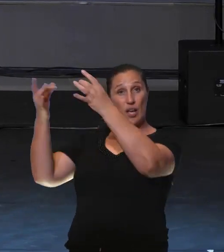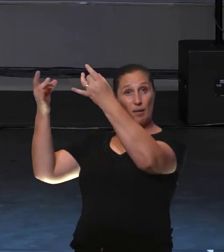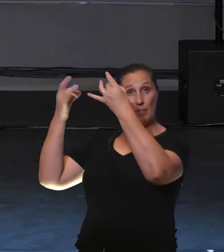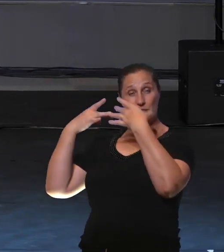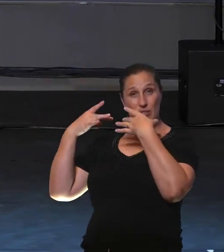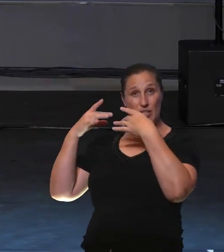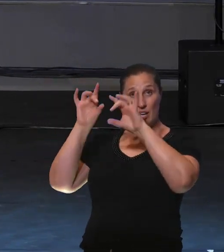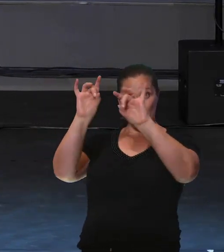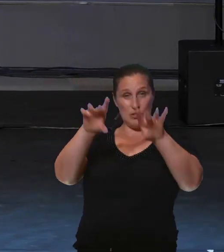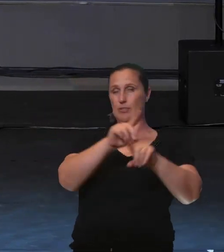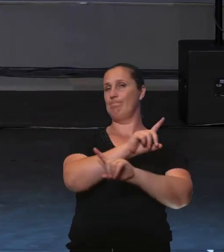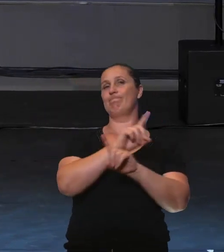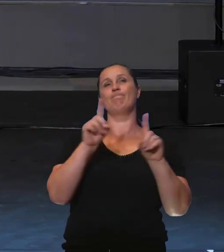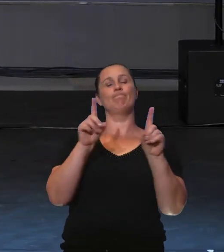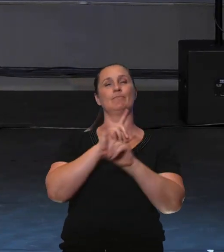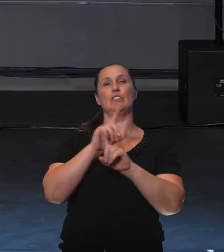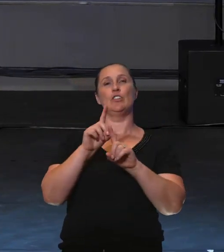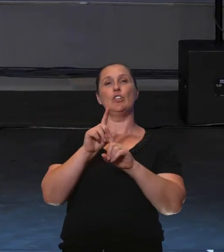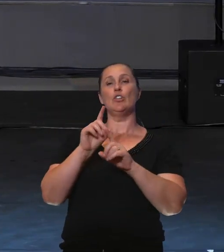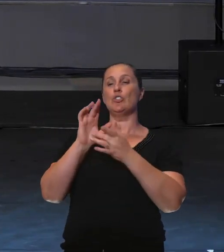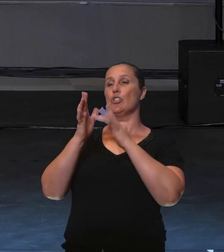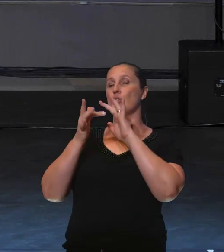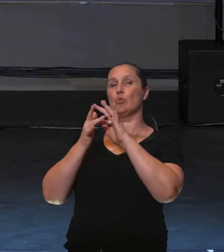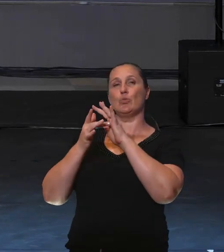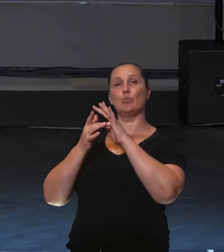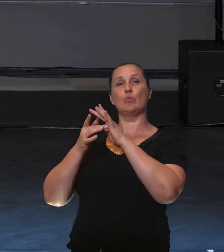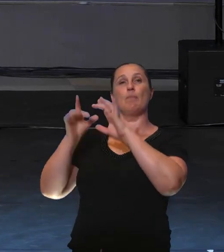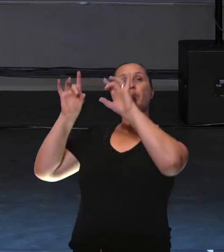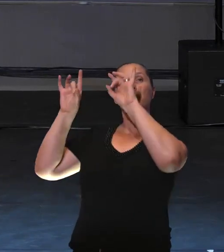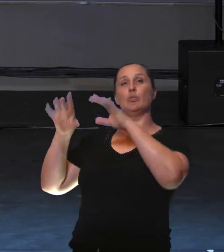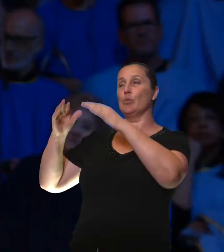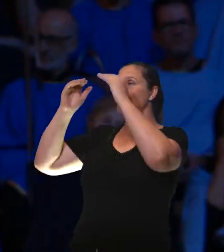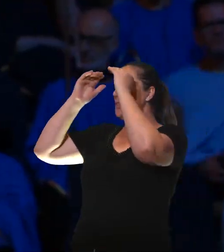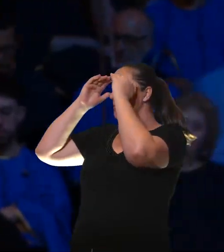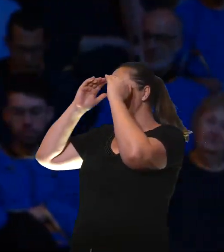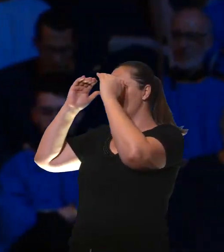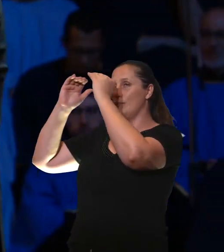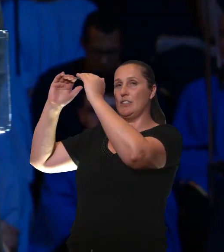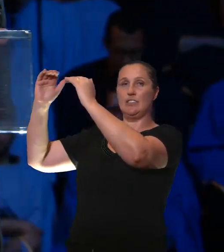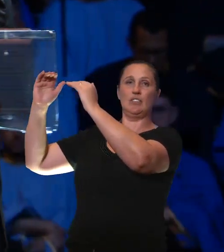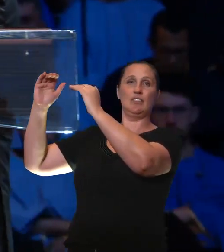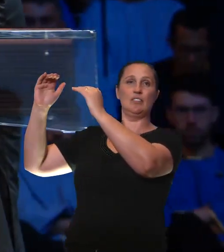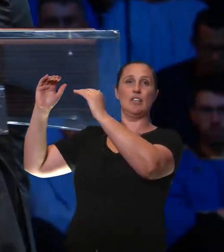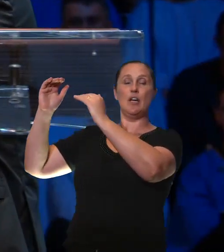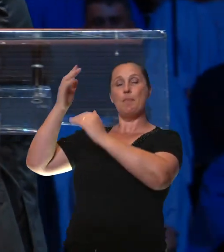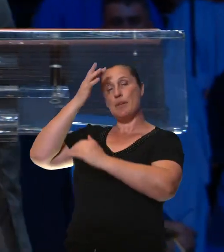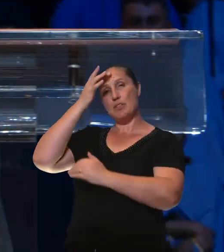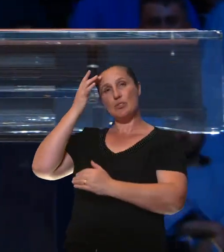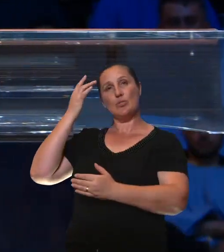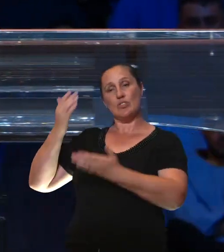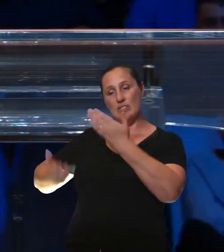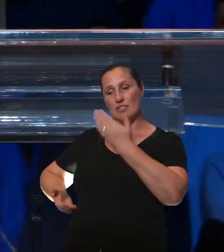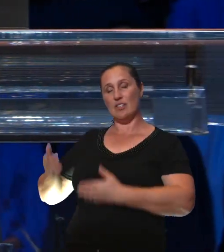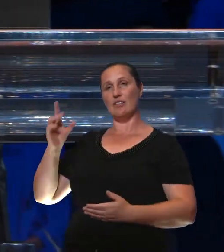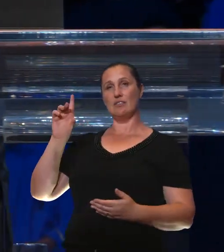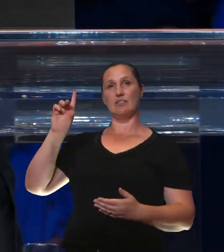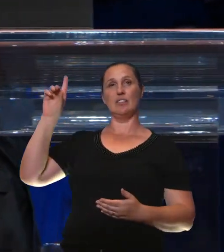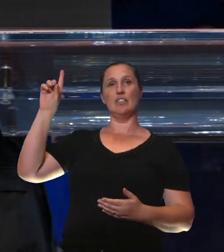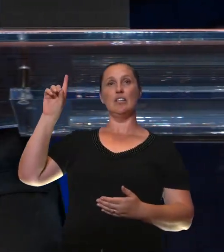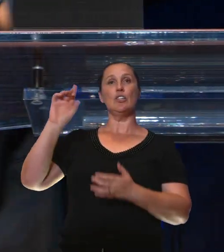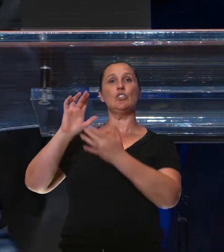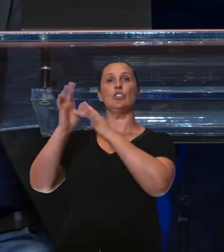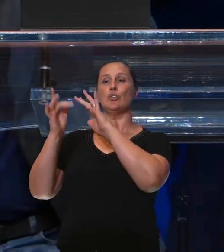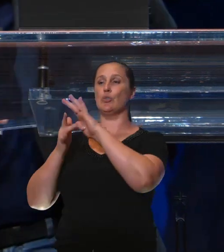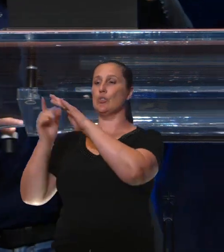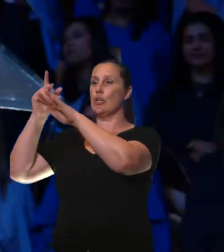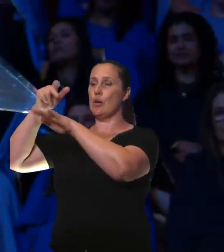não abandona um servo fiel, obediente, um crente temente a Deus. Ele vem andando sobre as águas.